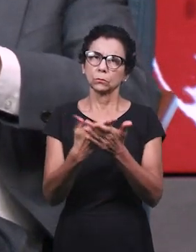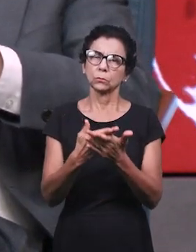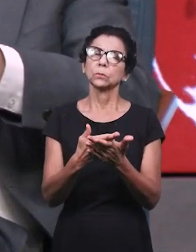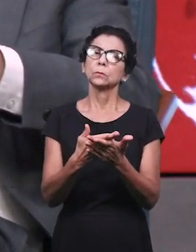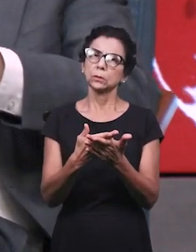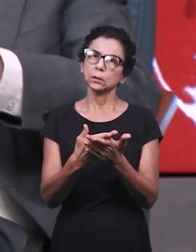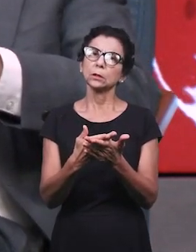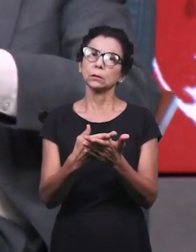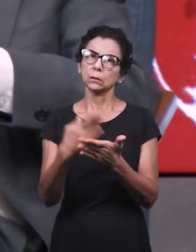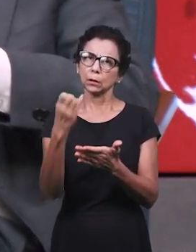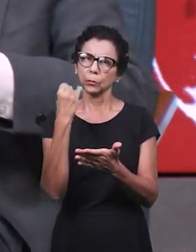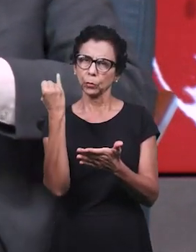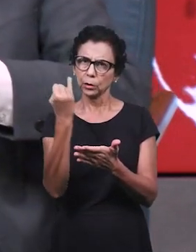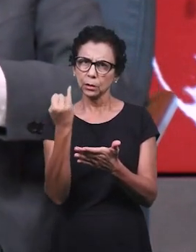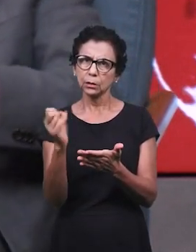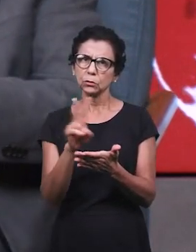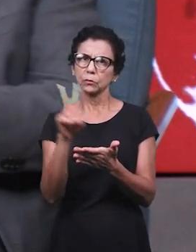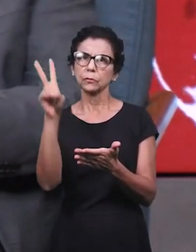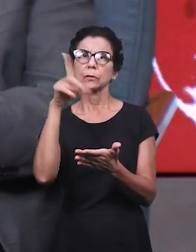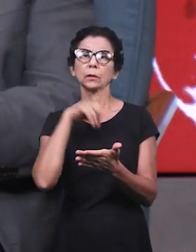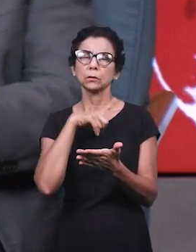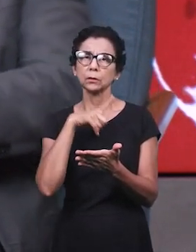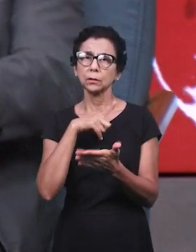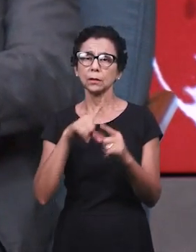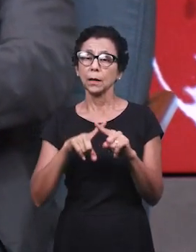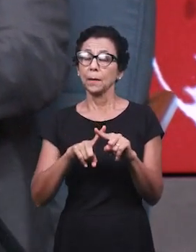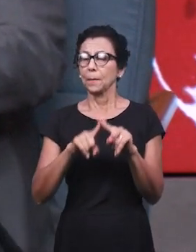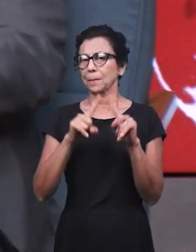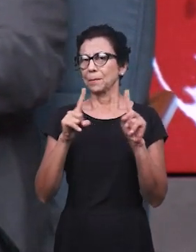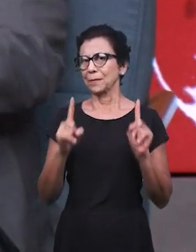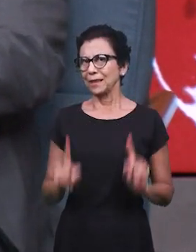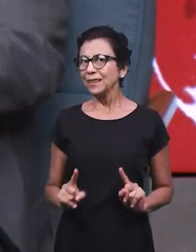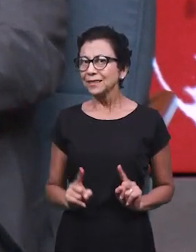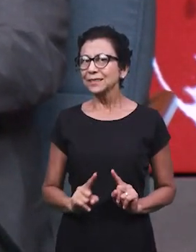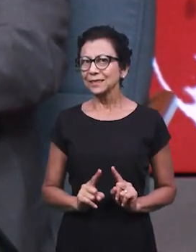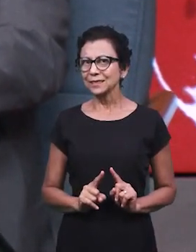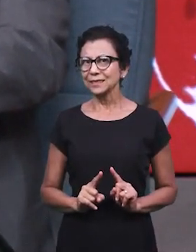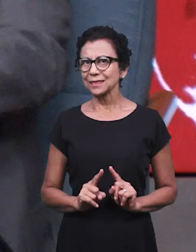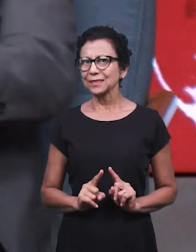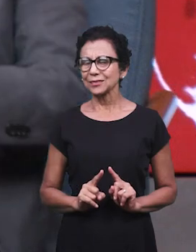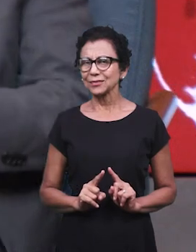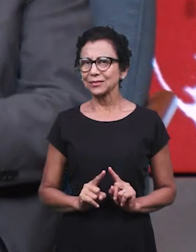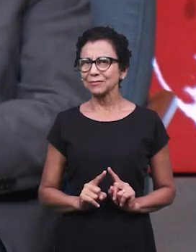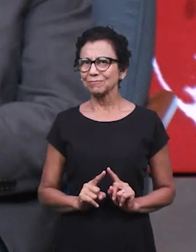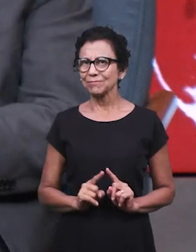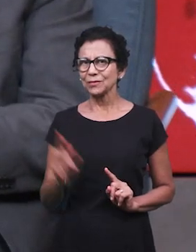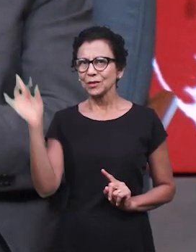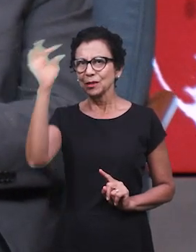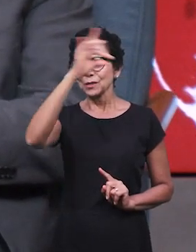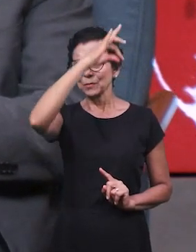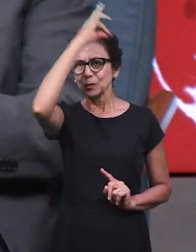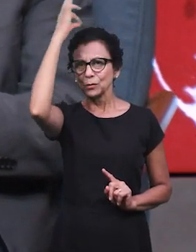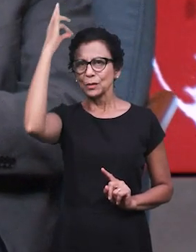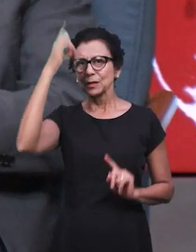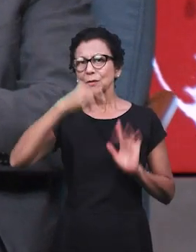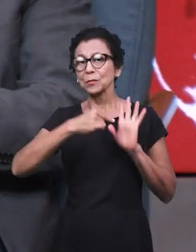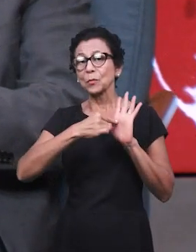válido. Mas o que o Espírito Santo mostrou ali como experiência para nós é que